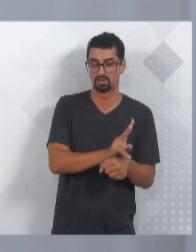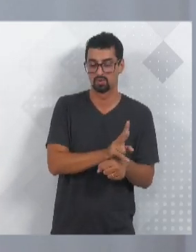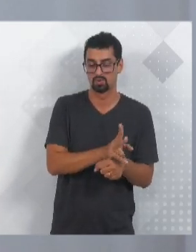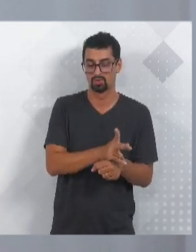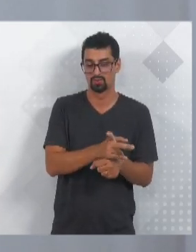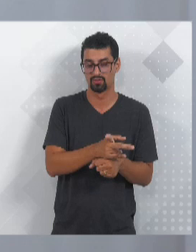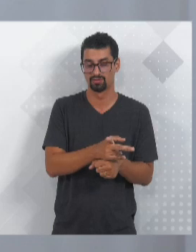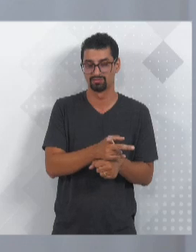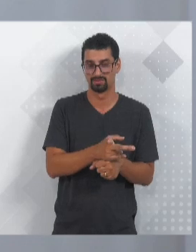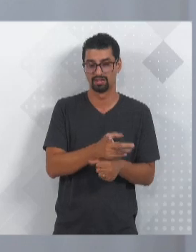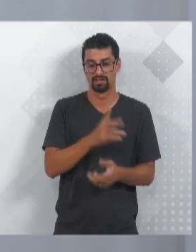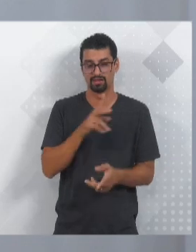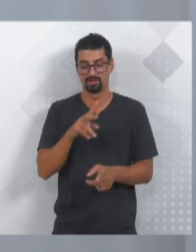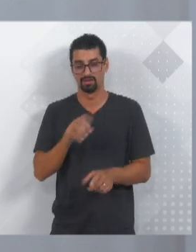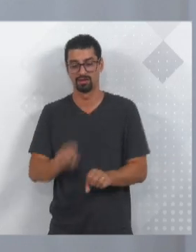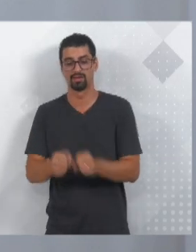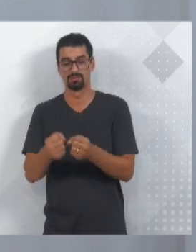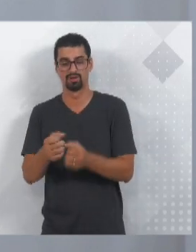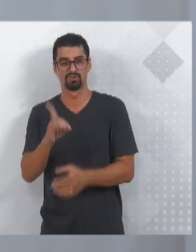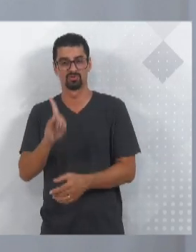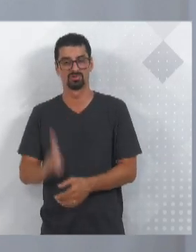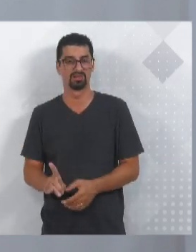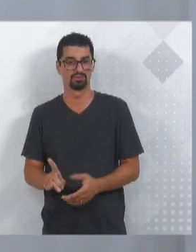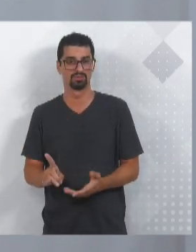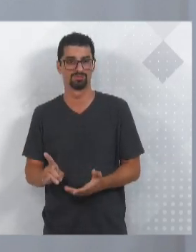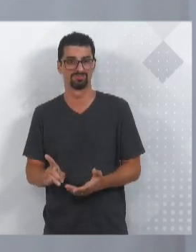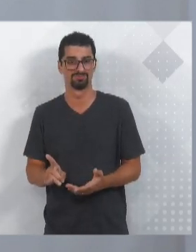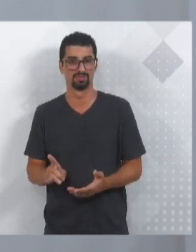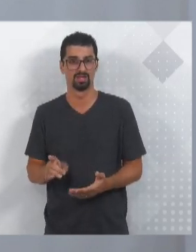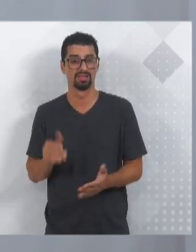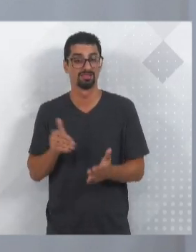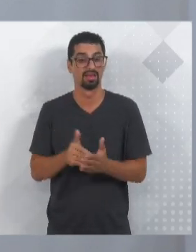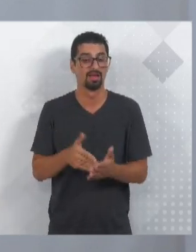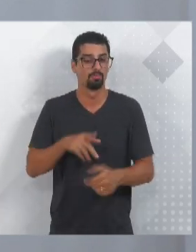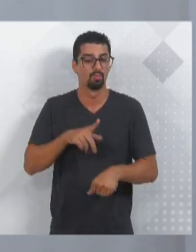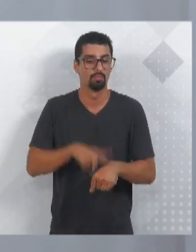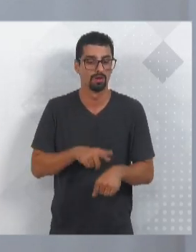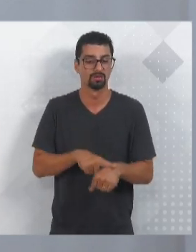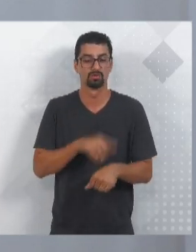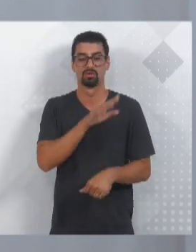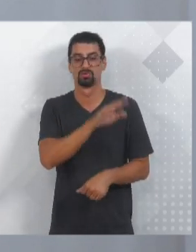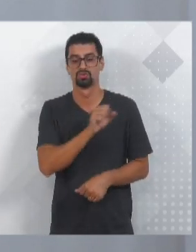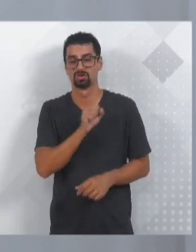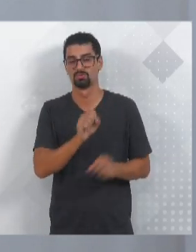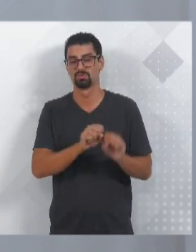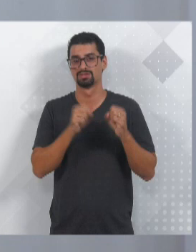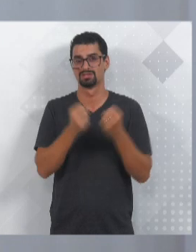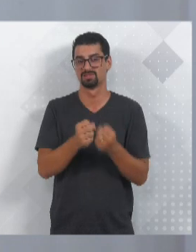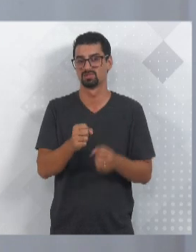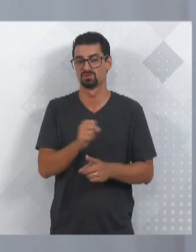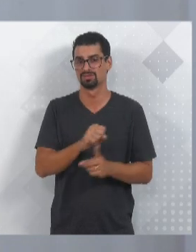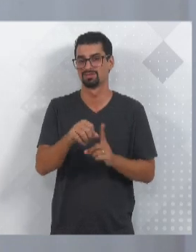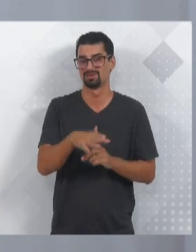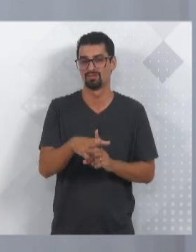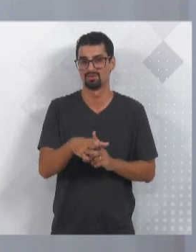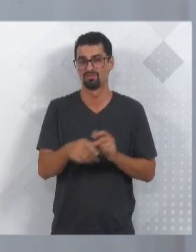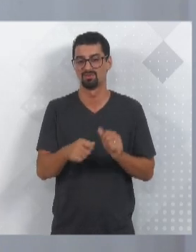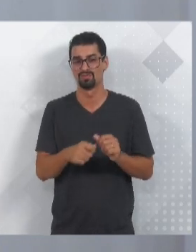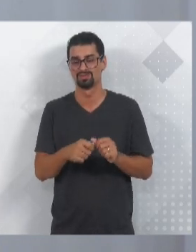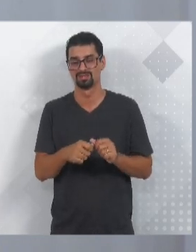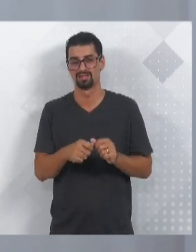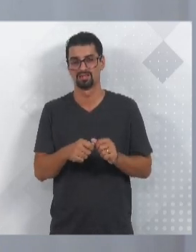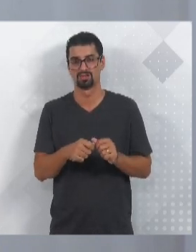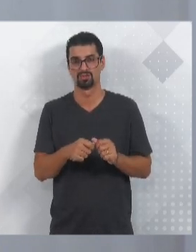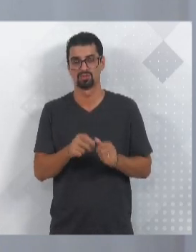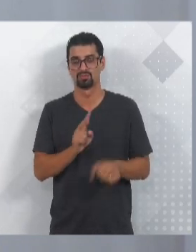de direito. Até que momento eu chamo a assistência social, que vai fazer um papel